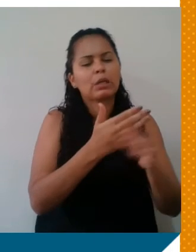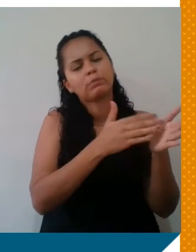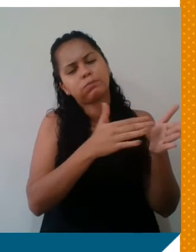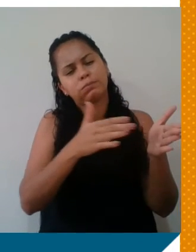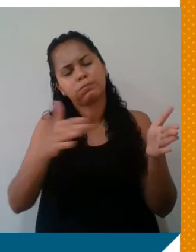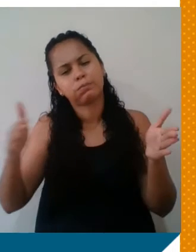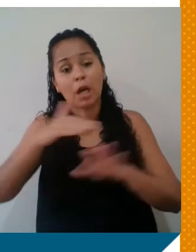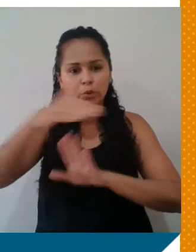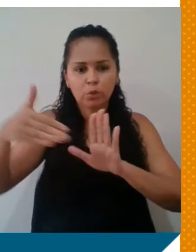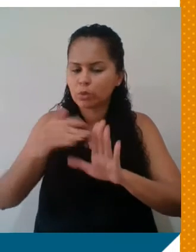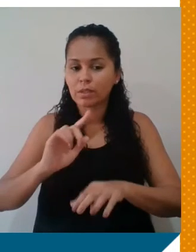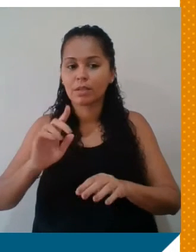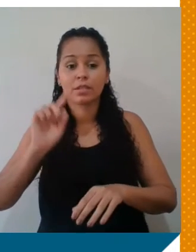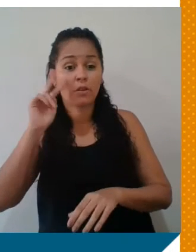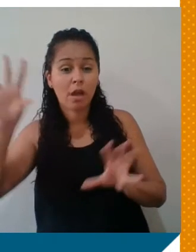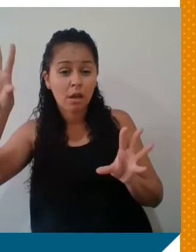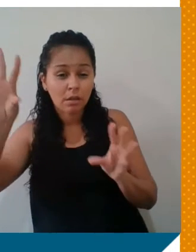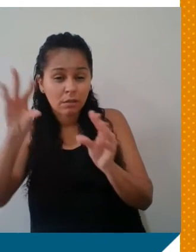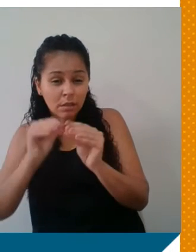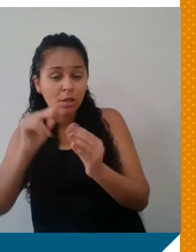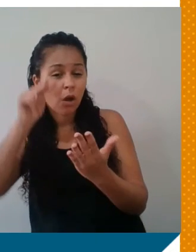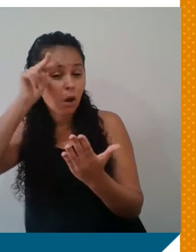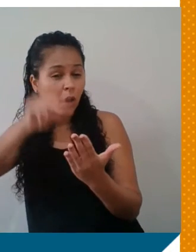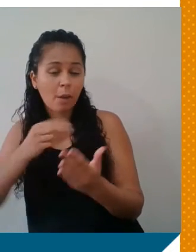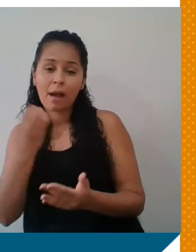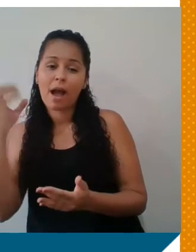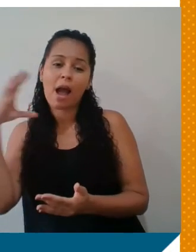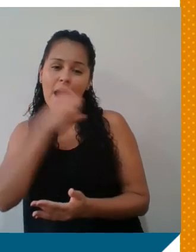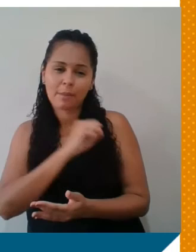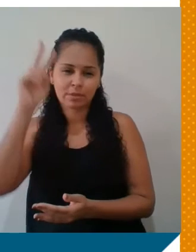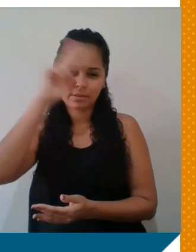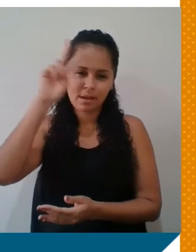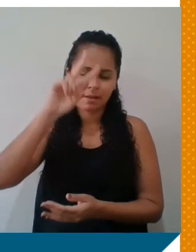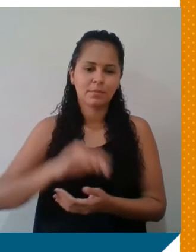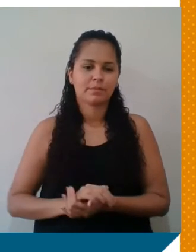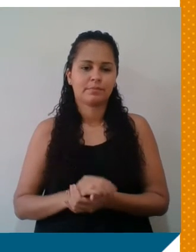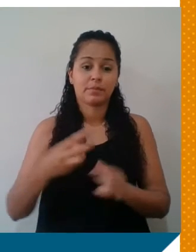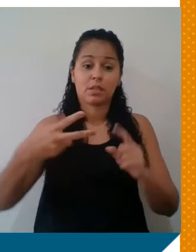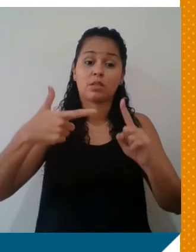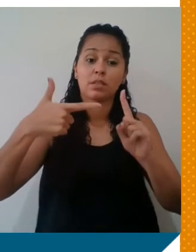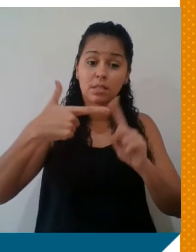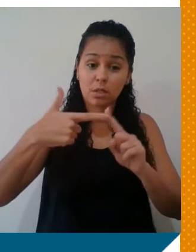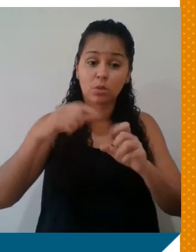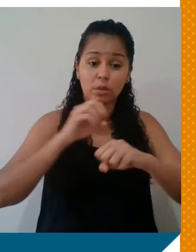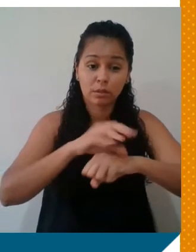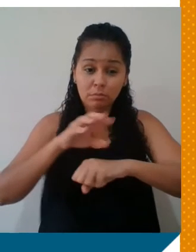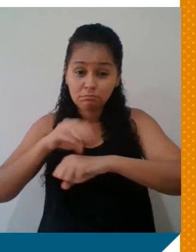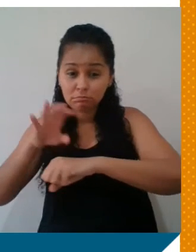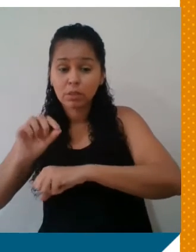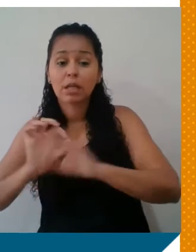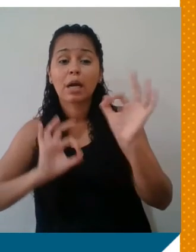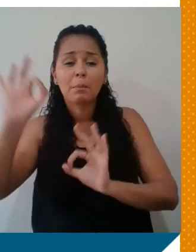do início, né? Você dá uma olhada rapidinho no seu resumo e já consegue, então, lembrar daquilo que você já viu. A segunda dica, então, é elabore